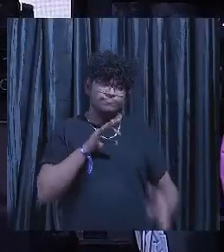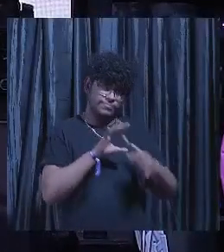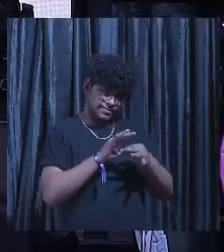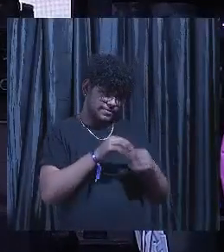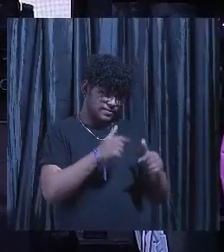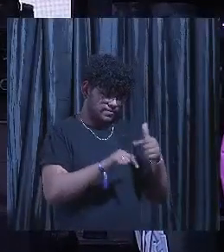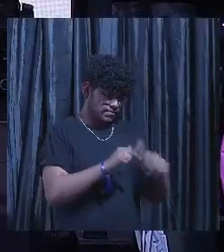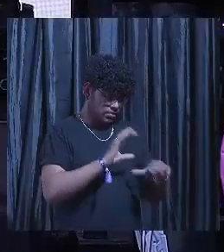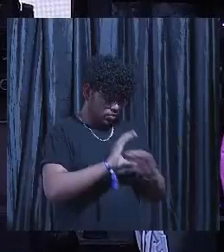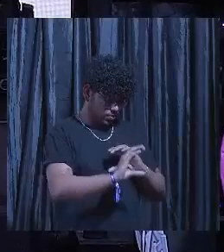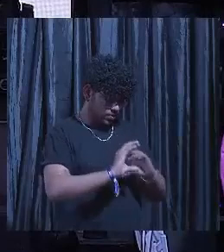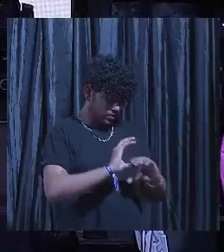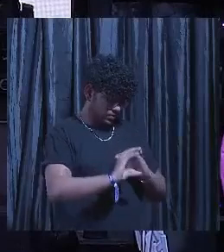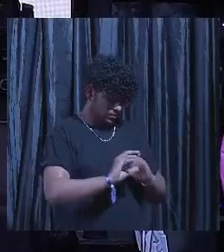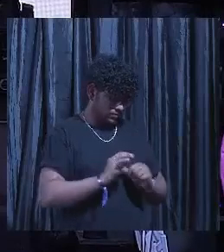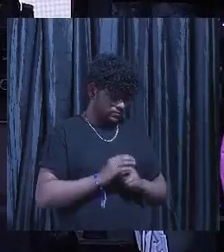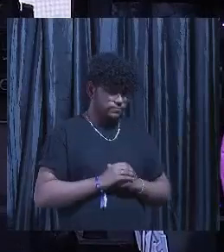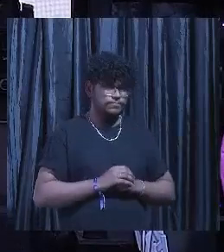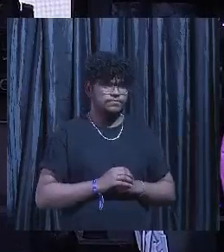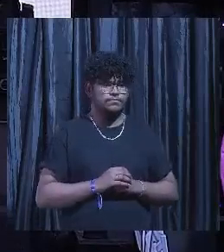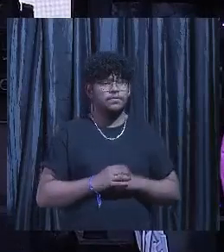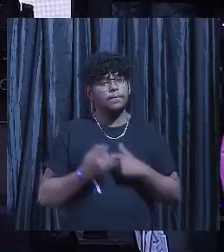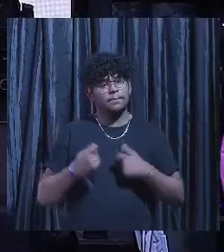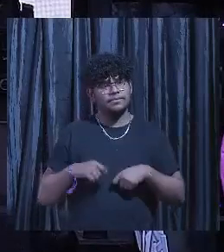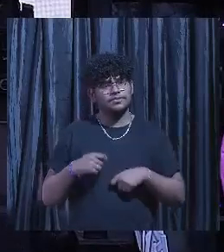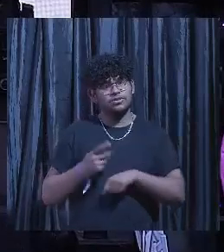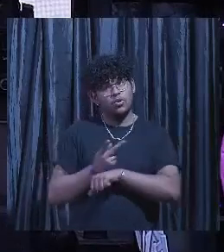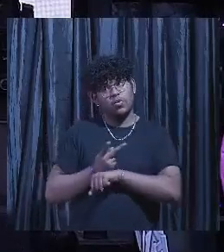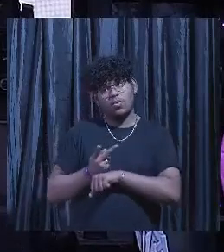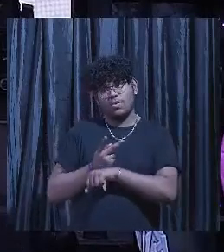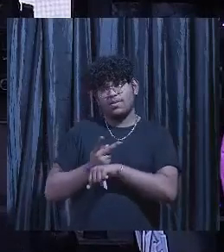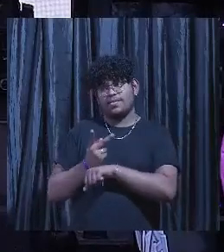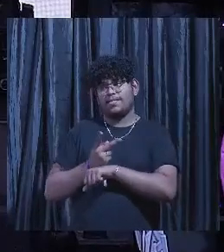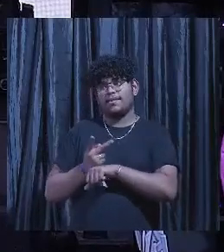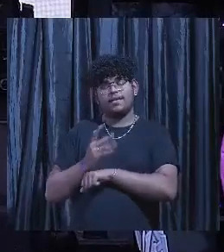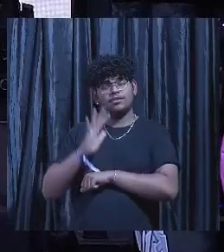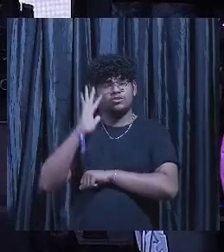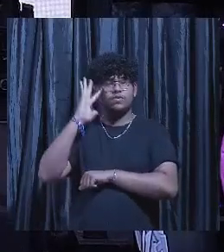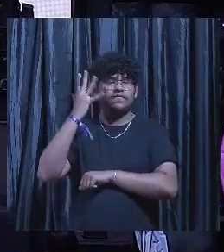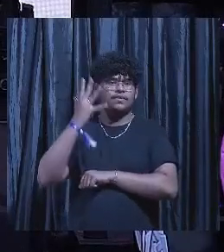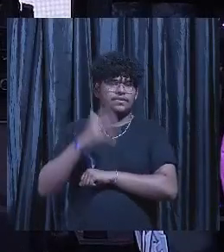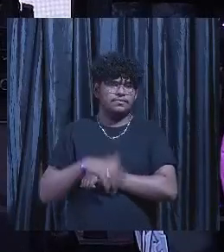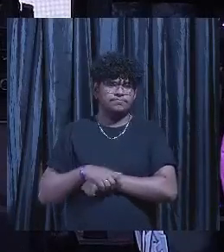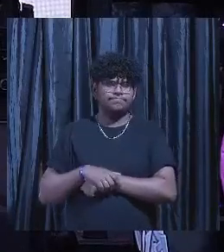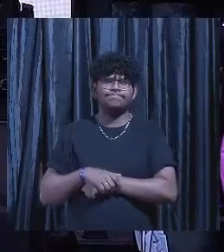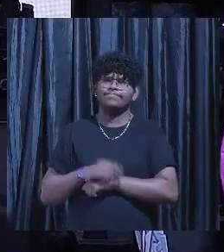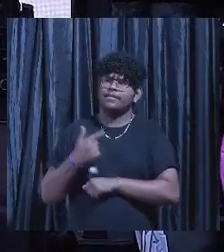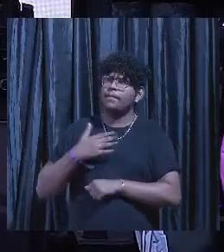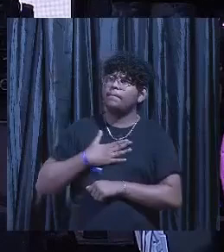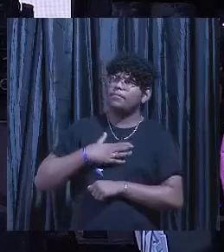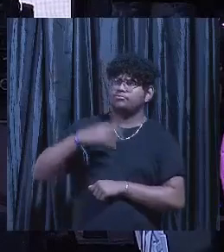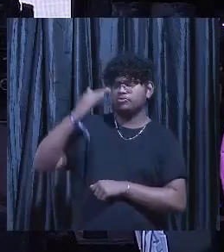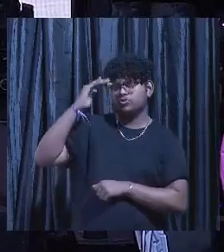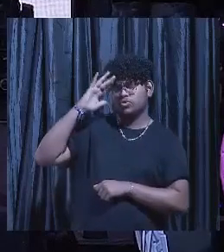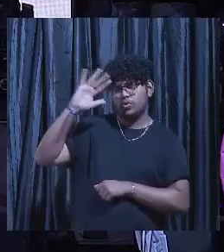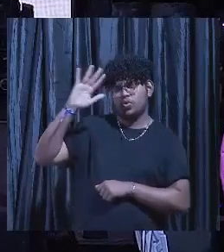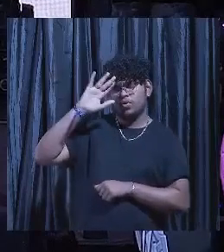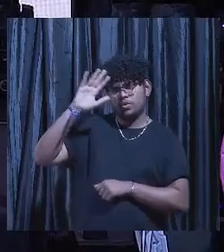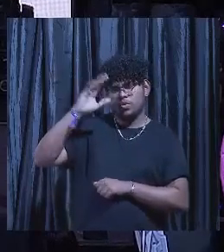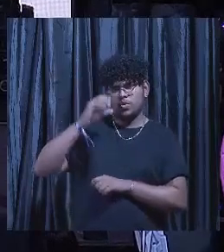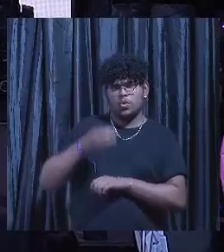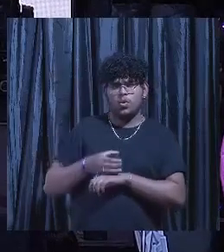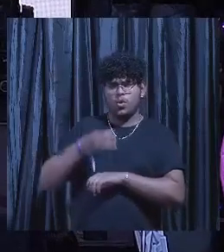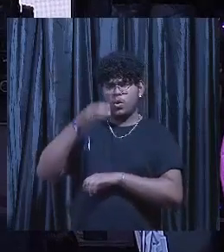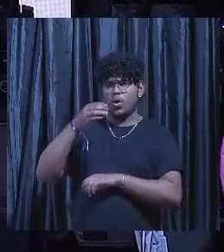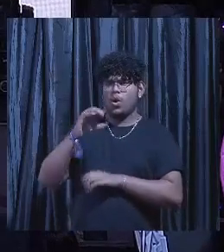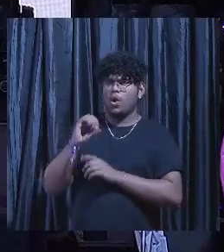disso, eu tive que achar uma solução. Falei, se meu sonho é chegar até esse Oscar, que seja passando pela Europa, eu preciso